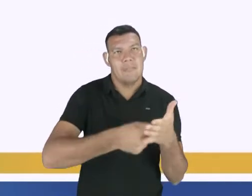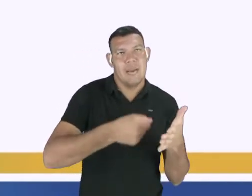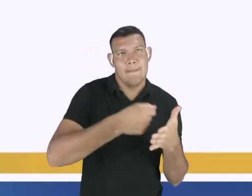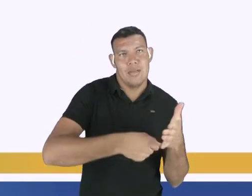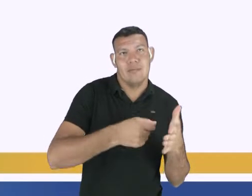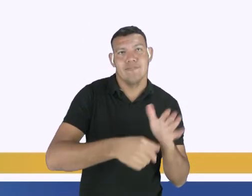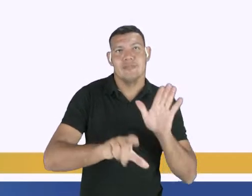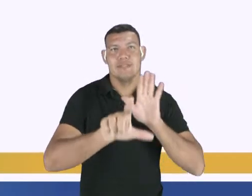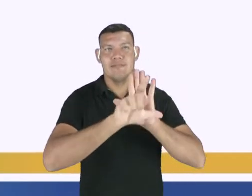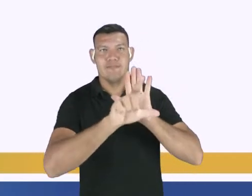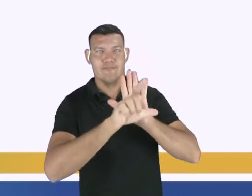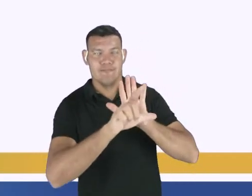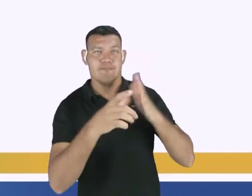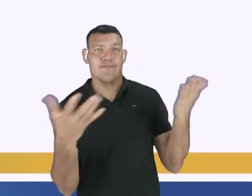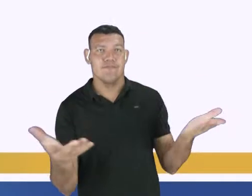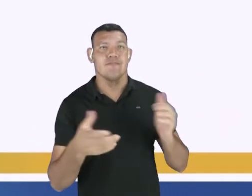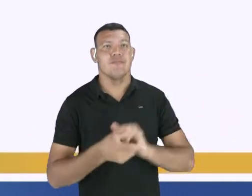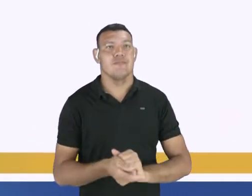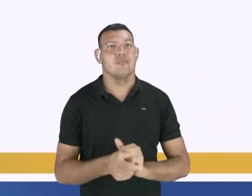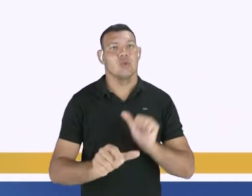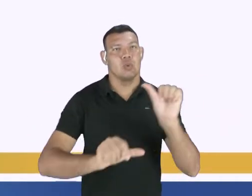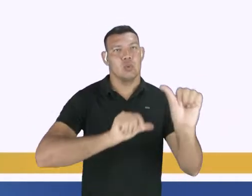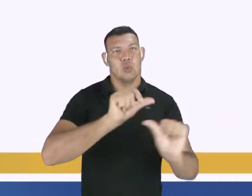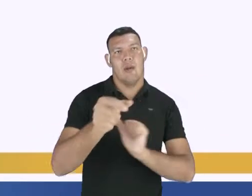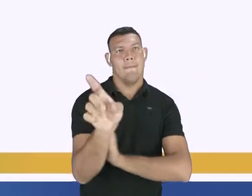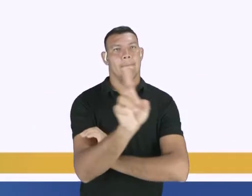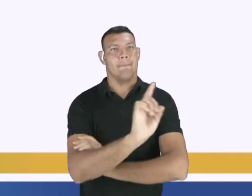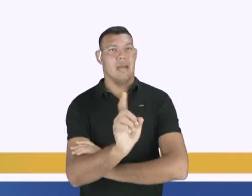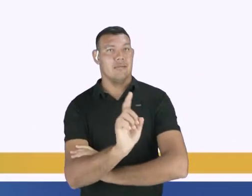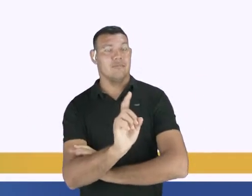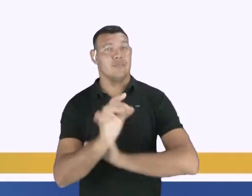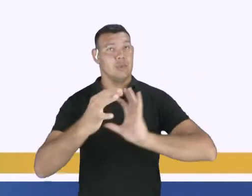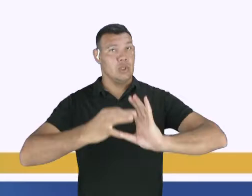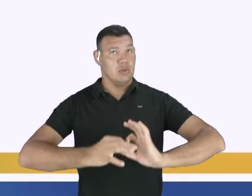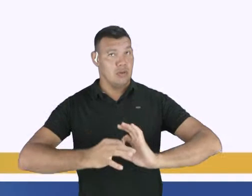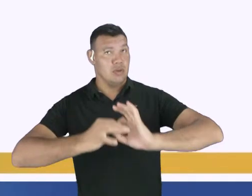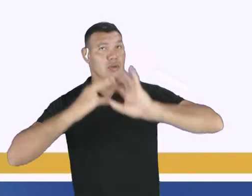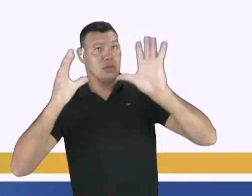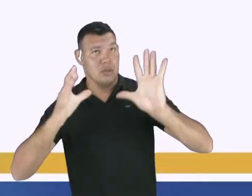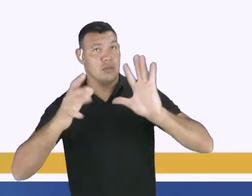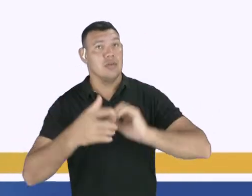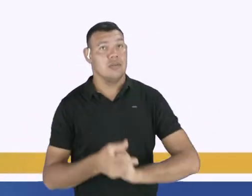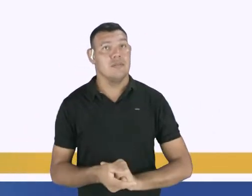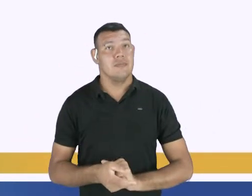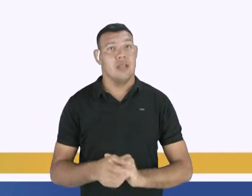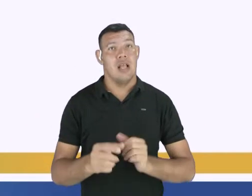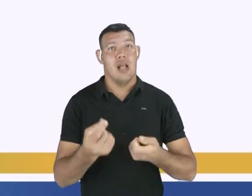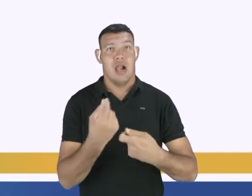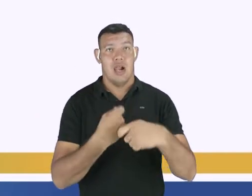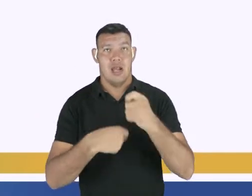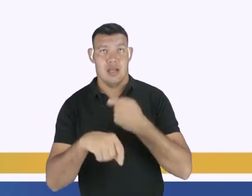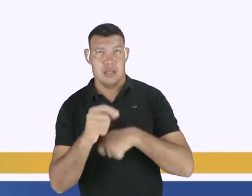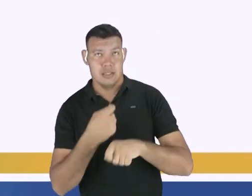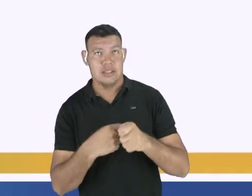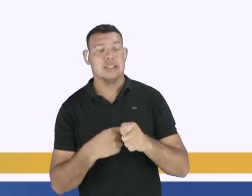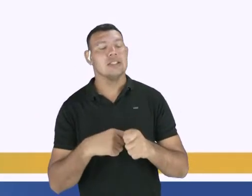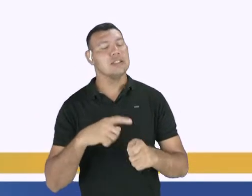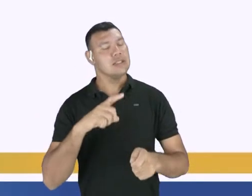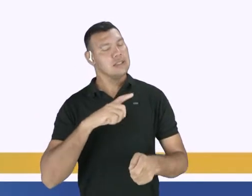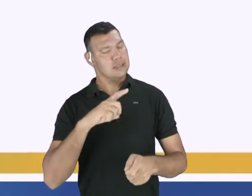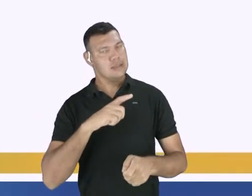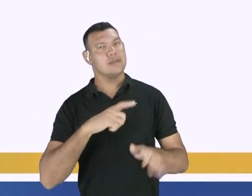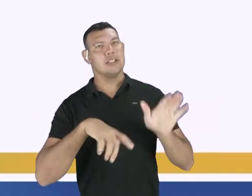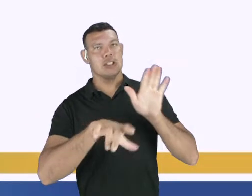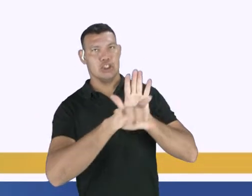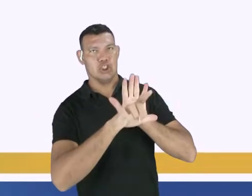empresas elimina as menos eficientes. Os liberais procuravam justificar as desigualdades, afirmando que elas